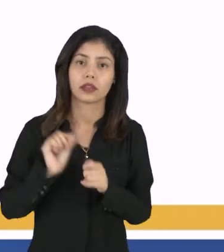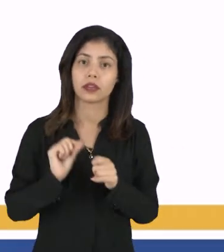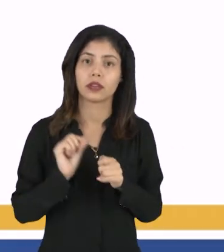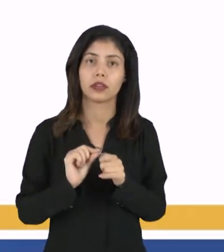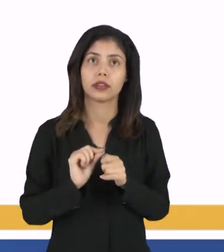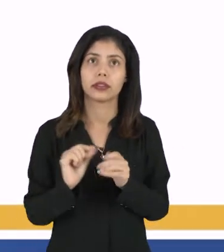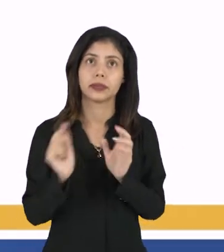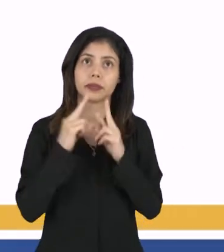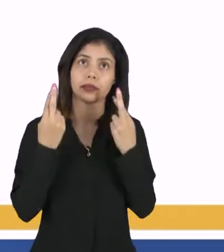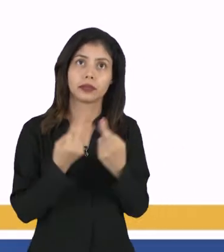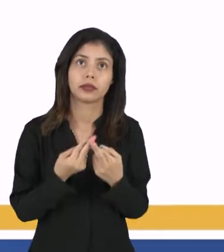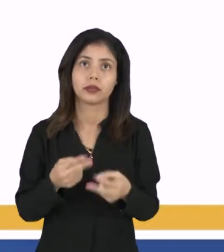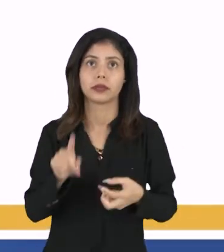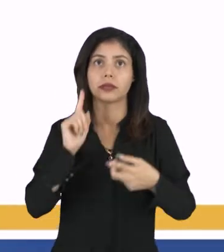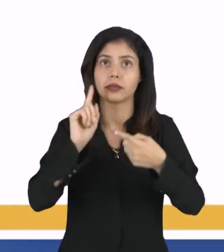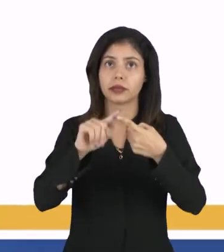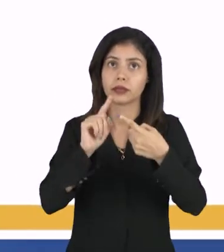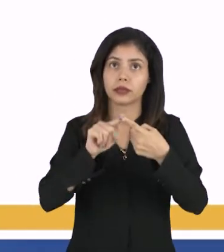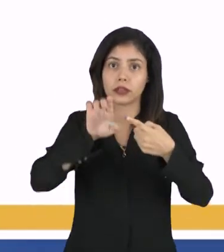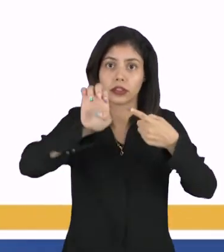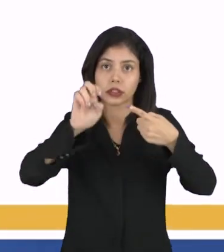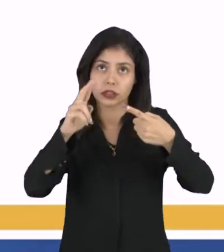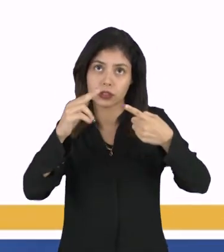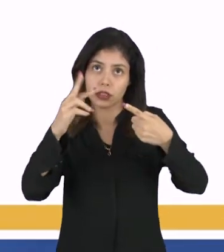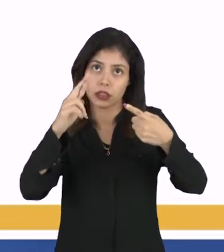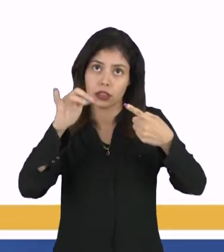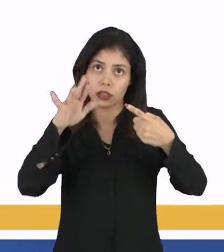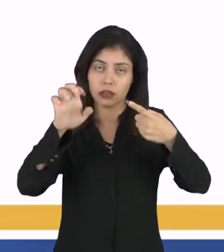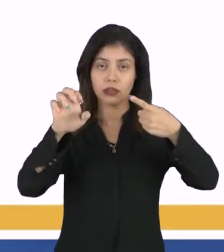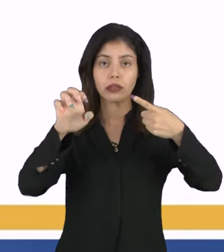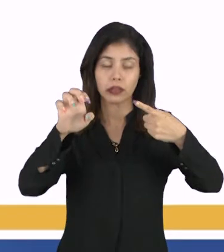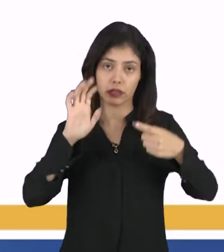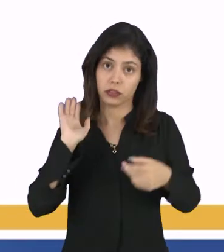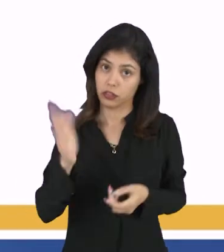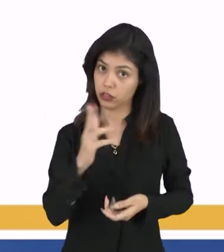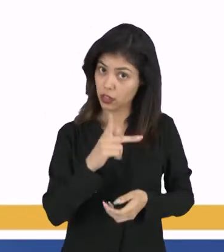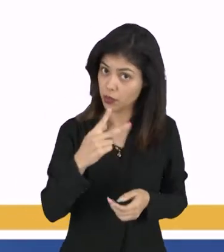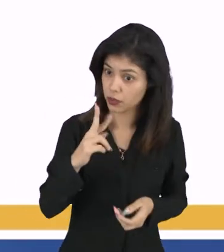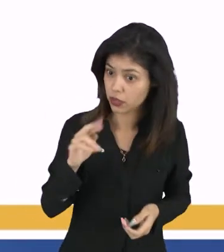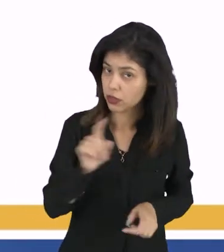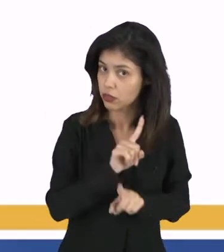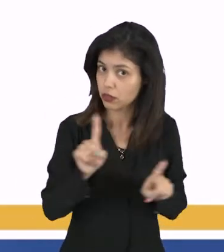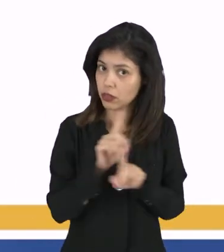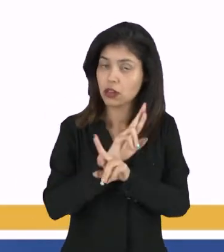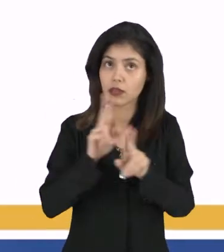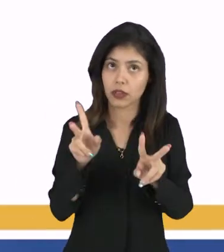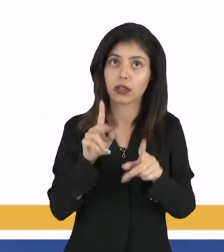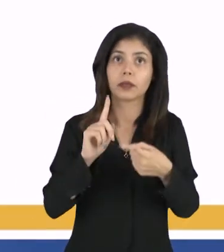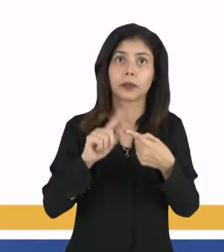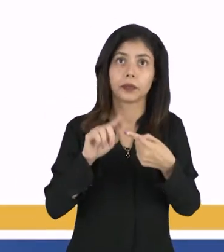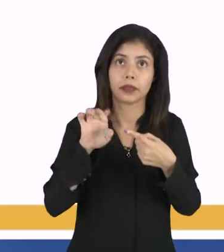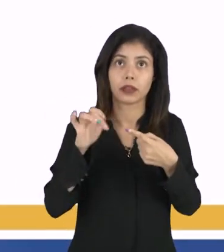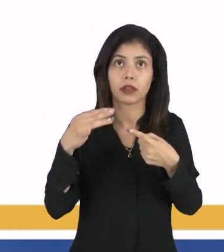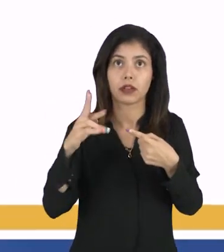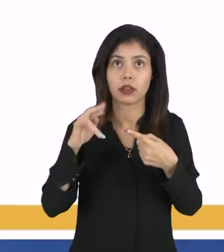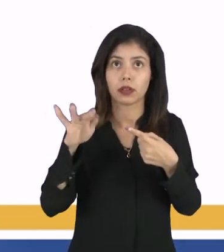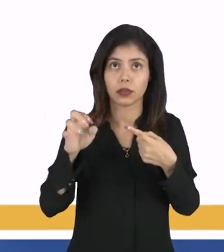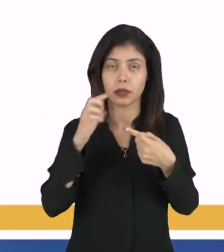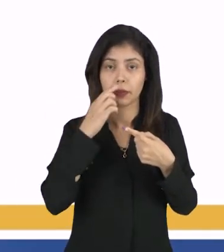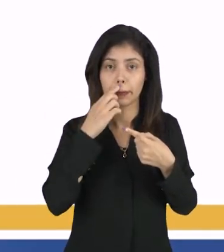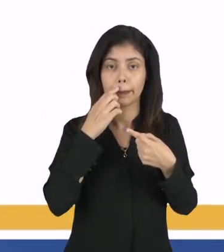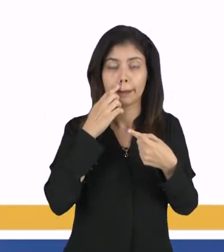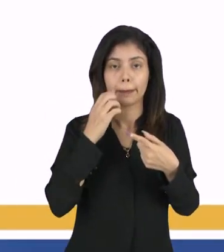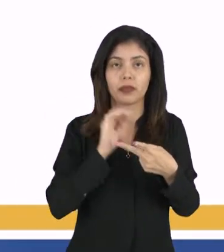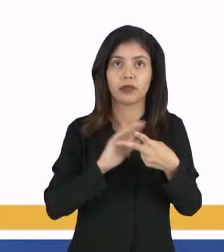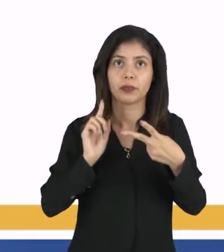o reino protista? São seres eucariontes, então vejam que já não são procariontes, são eucariontes, tá? Além